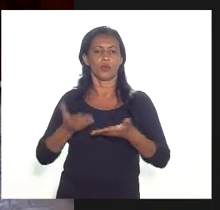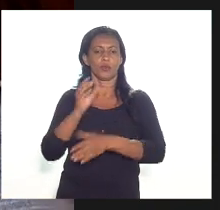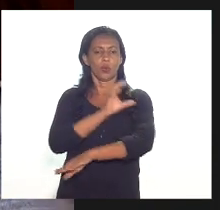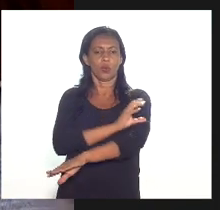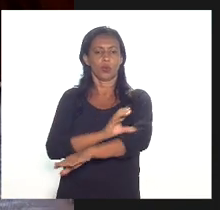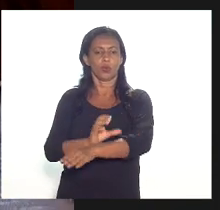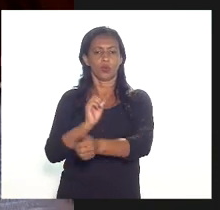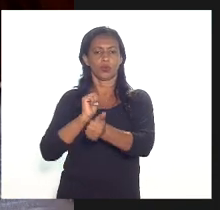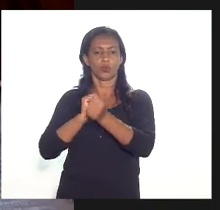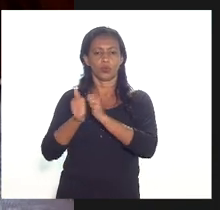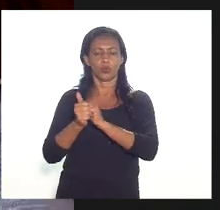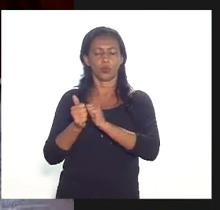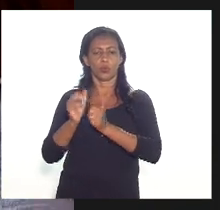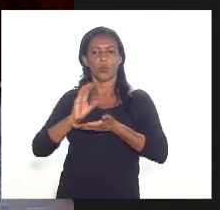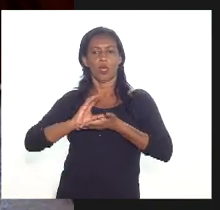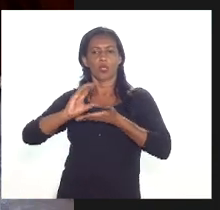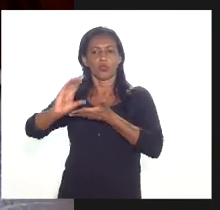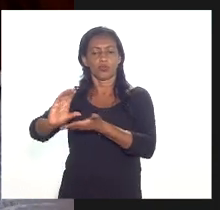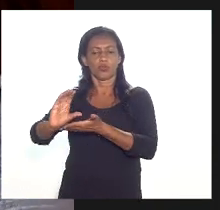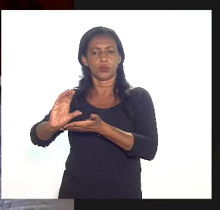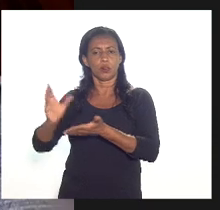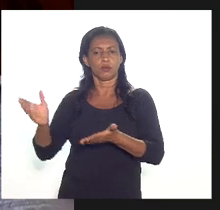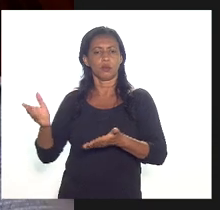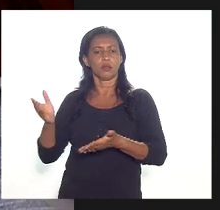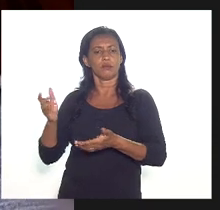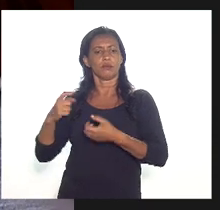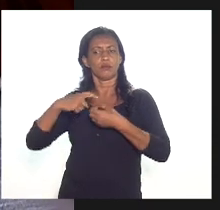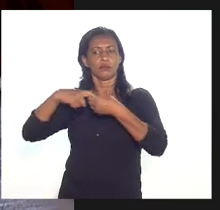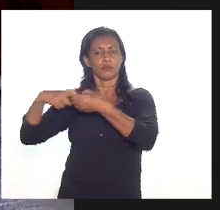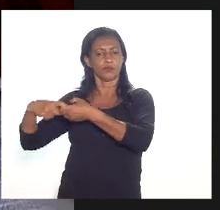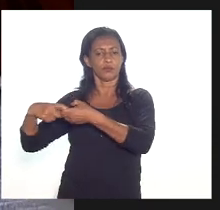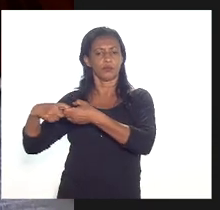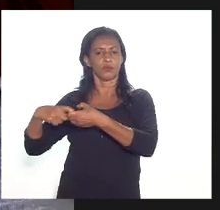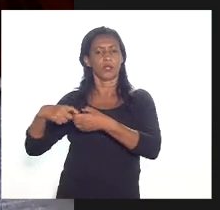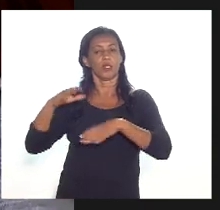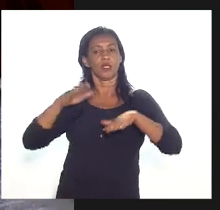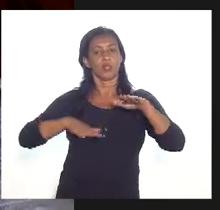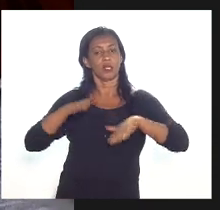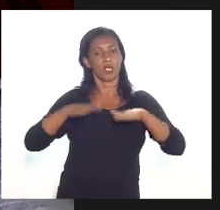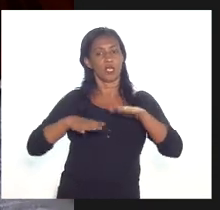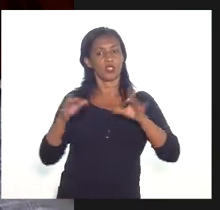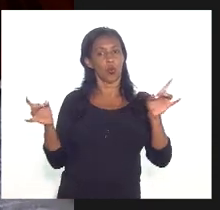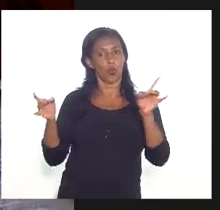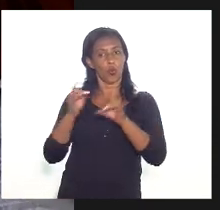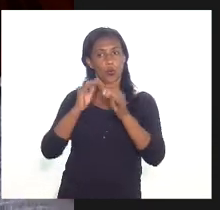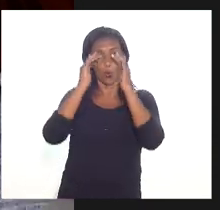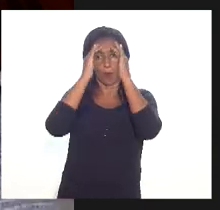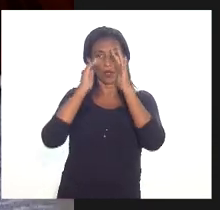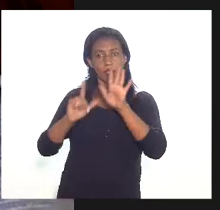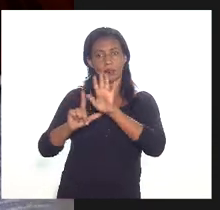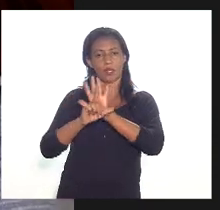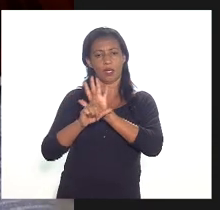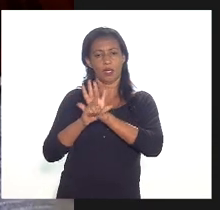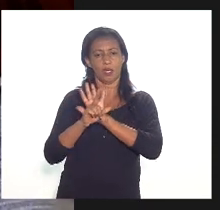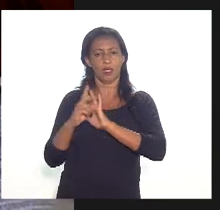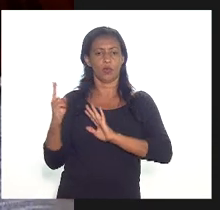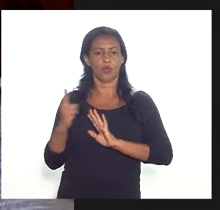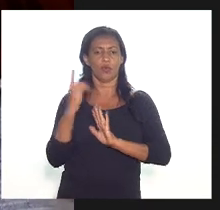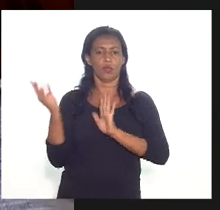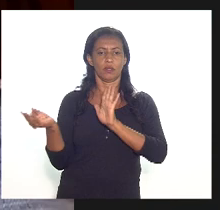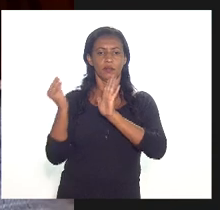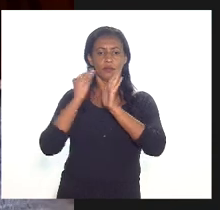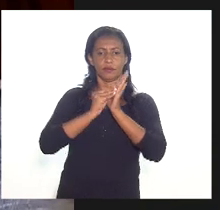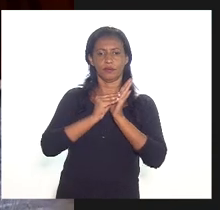atividades esportivas por meio de doação ou patrocínio. Parágrafo 4. Desde que haja projetos que cumpram os requisitos da presente lei, o valor a ser fixado em